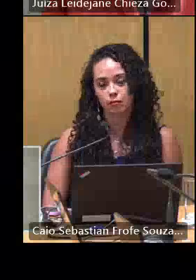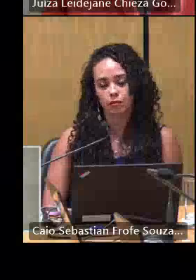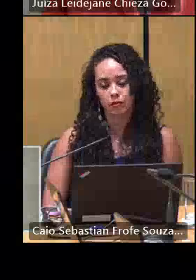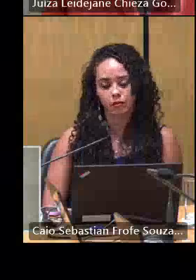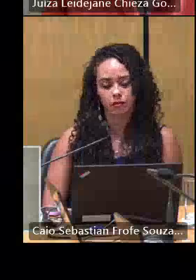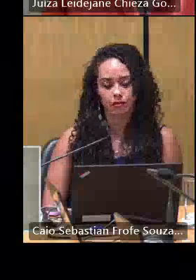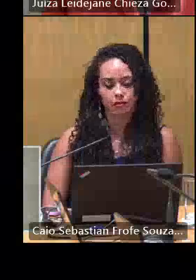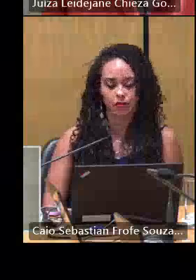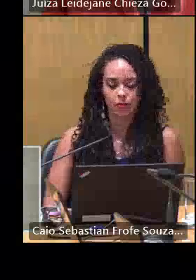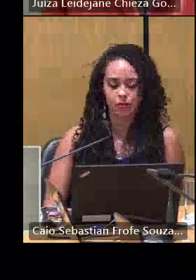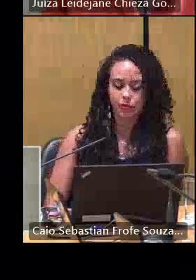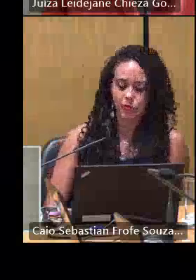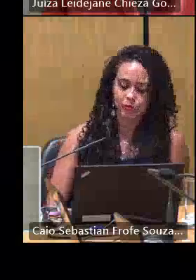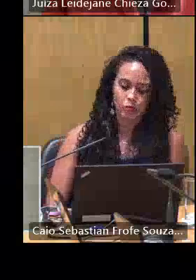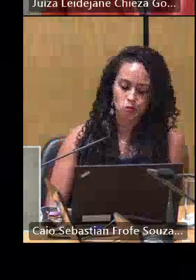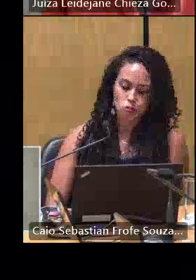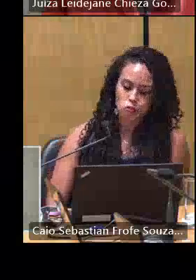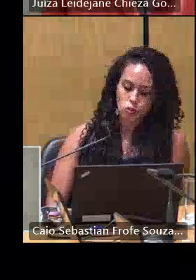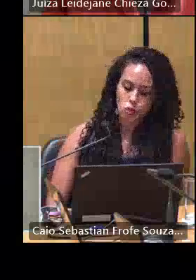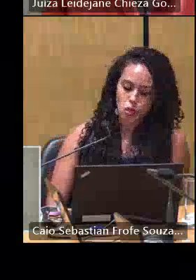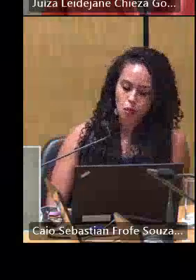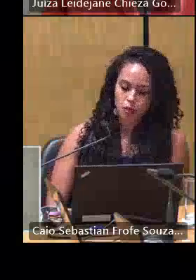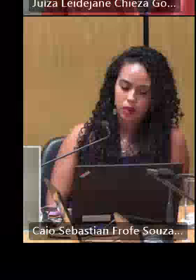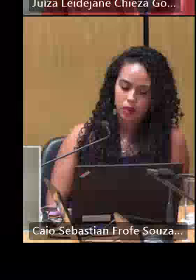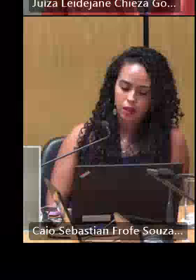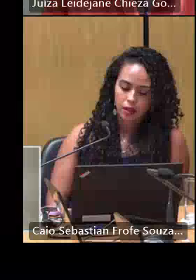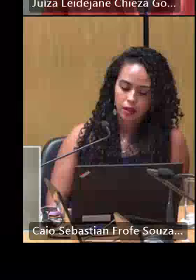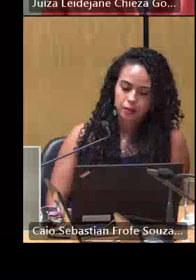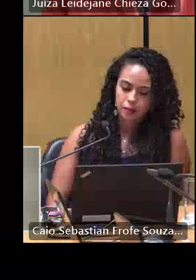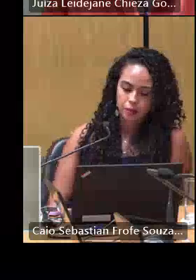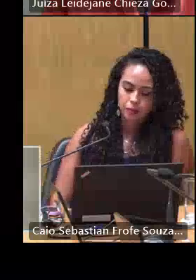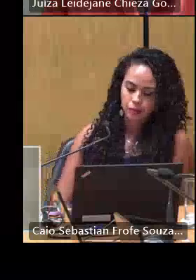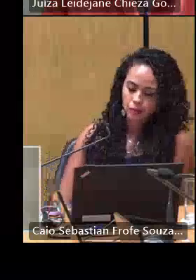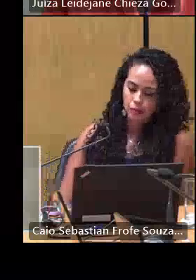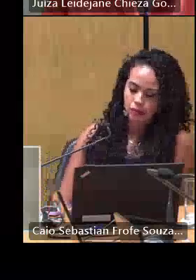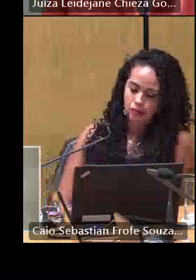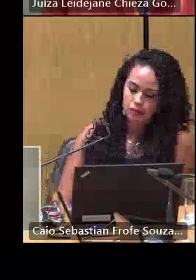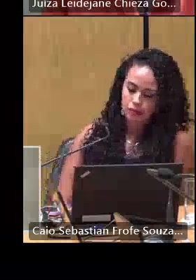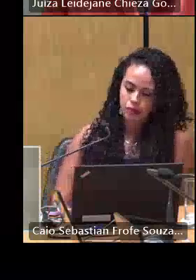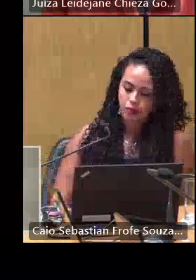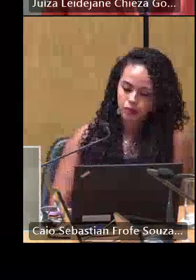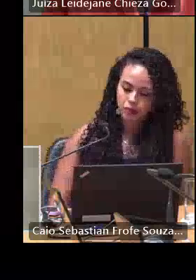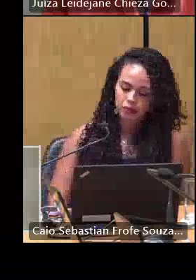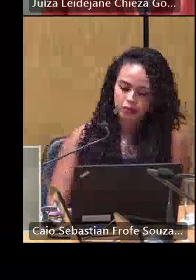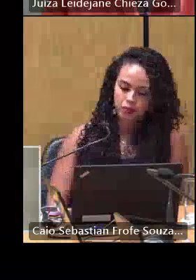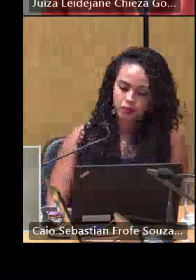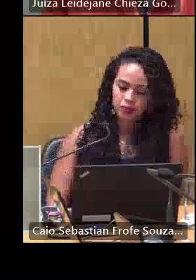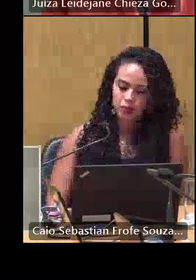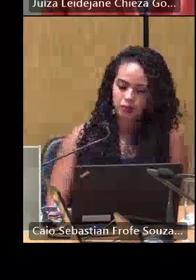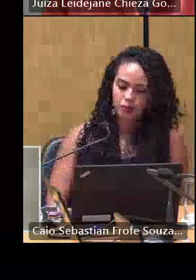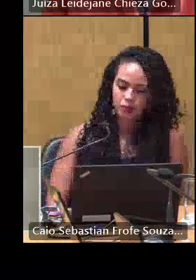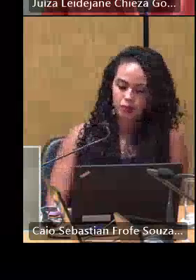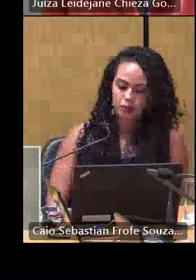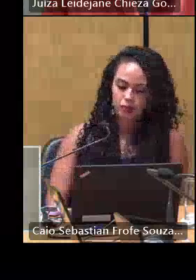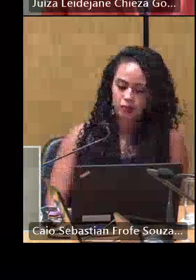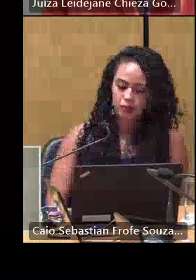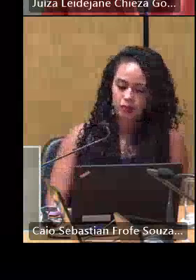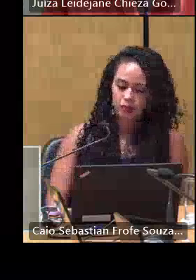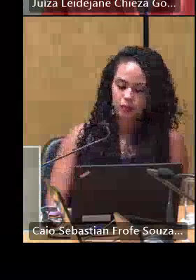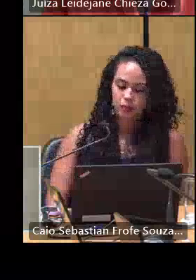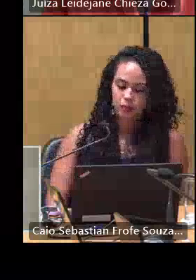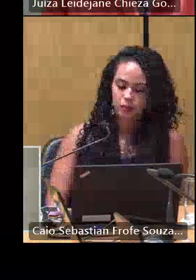das segundas-feiras que acontece como resistência dos trabalhadores Portuários desde o início do século passado já que eles